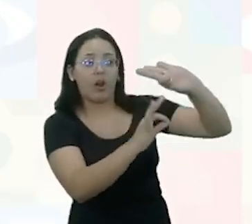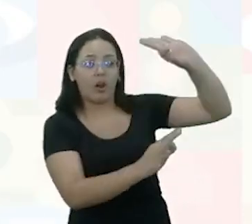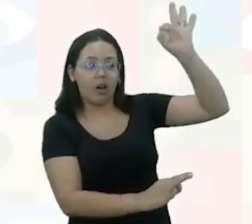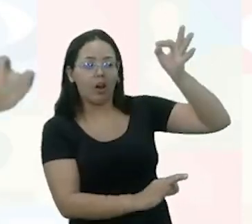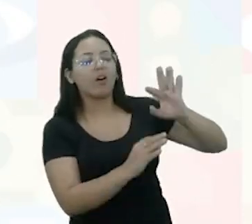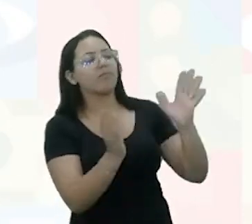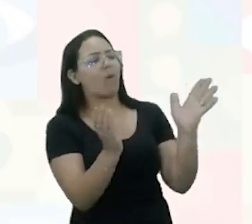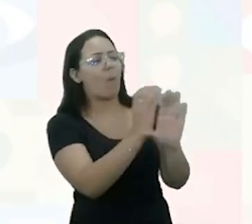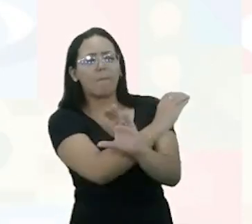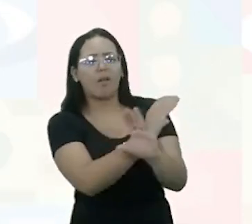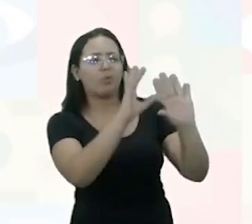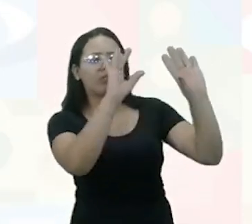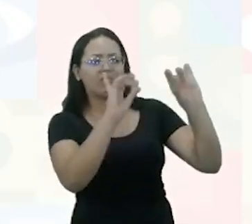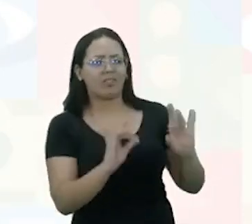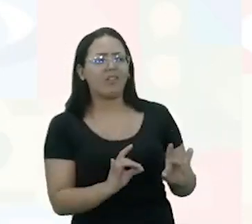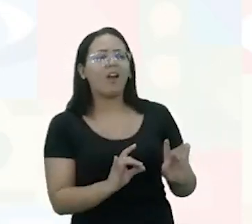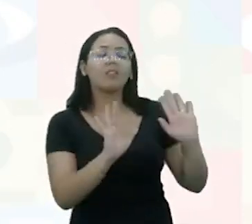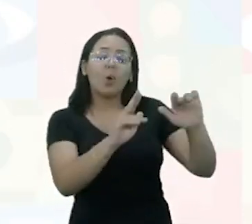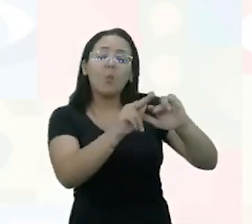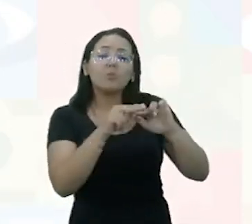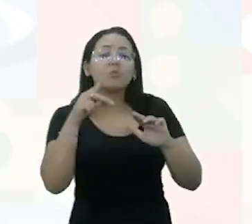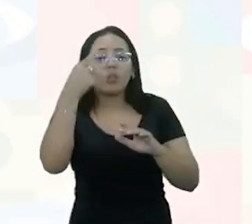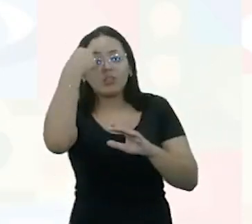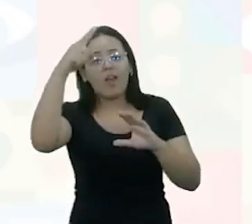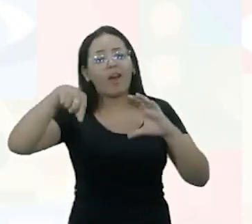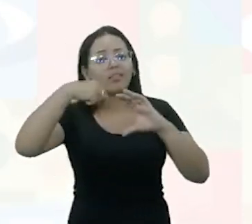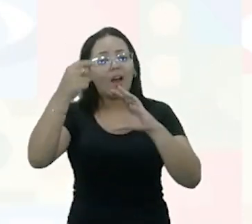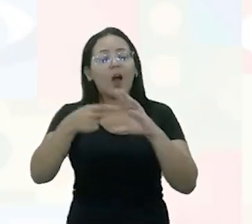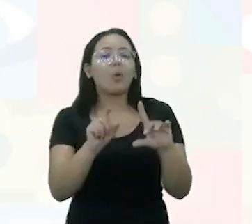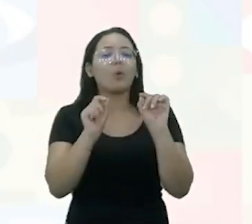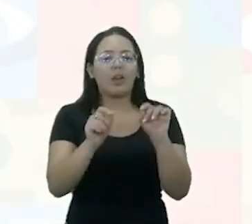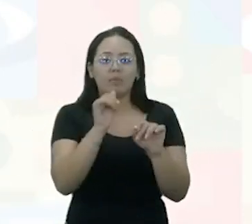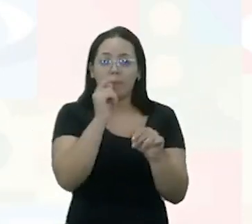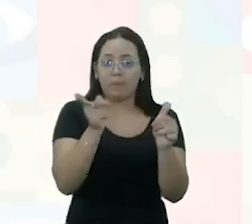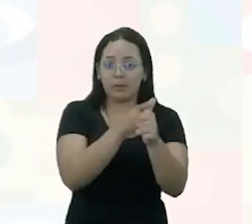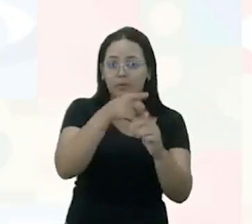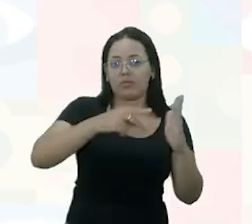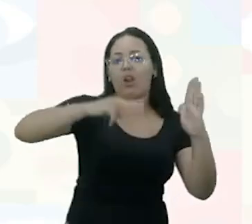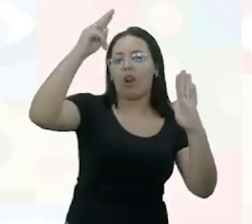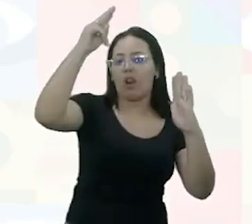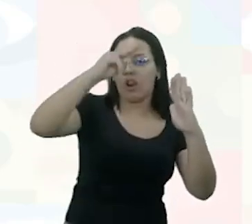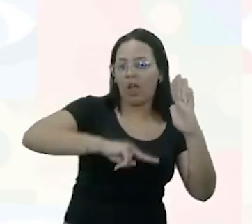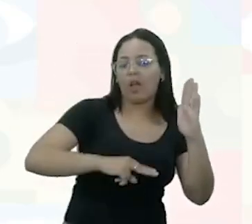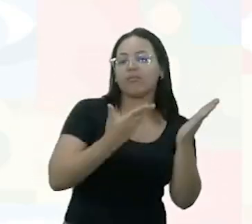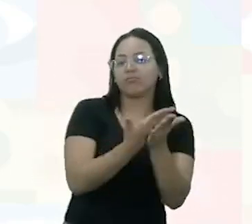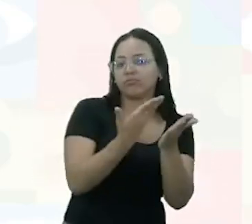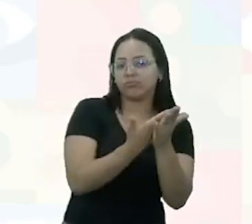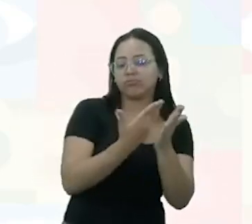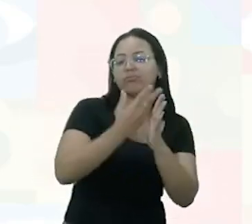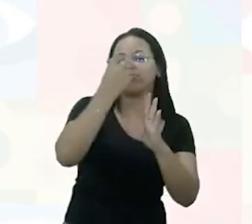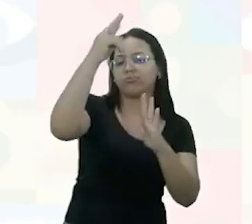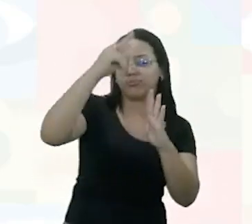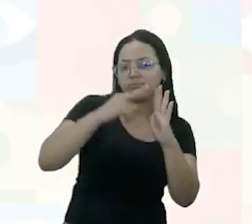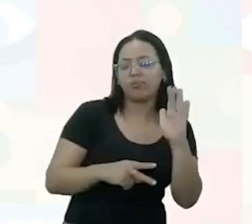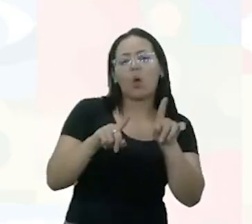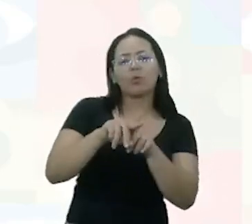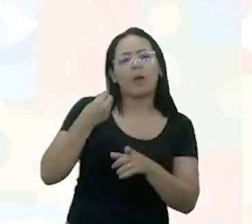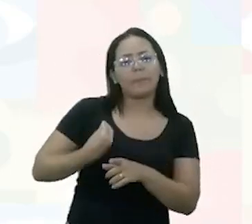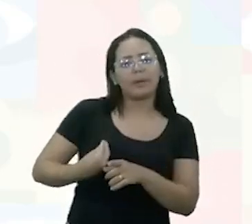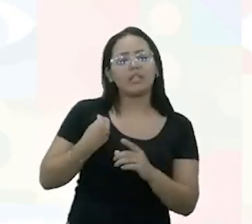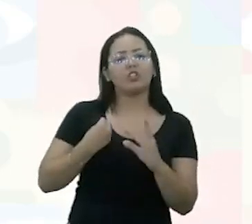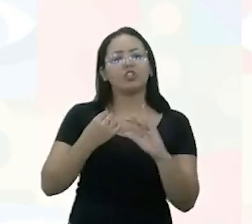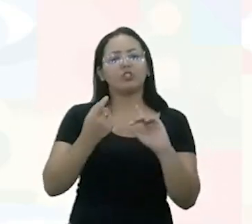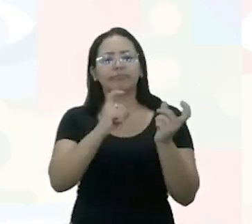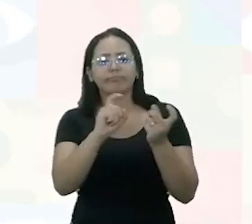bem incompleto. Então, a ideia é que você leia o e-book, né, que você estude. Eu vou estar lá no fórum junto